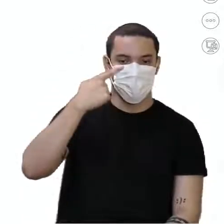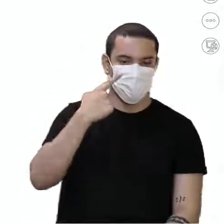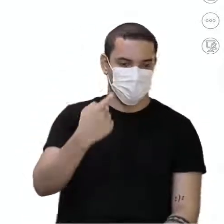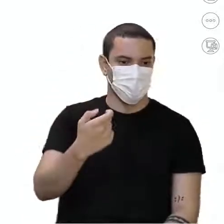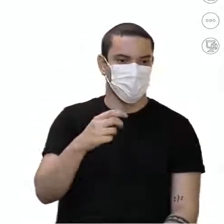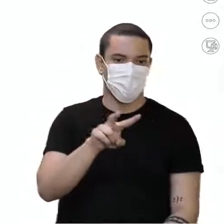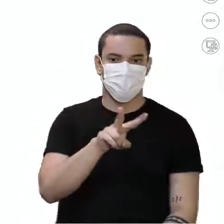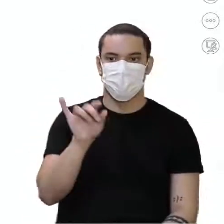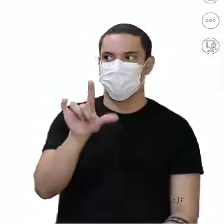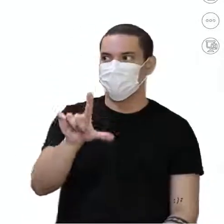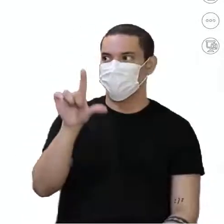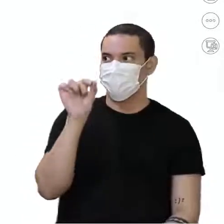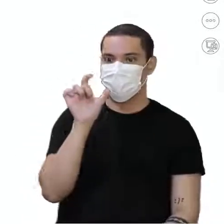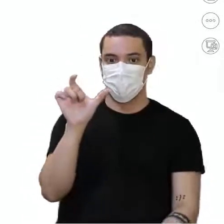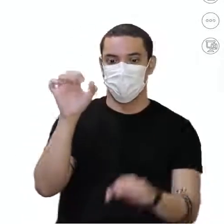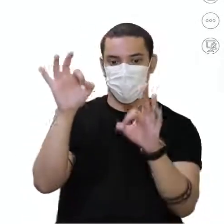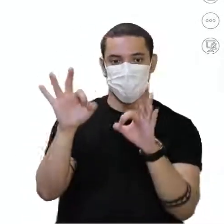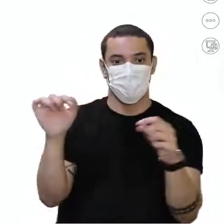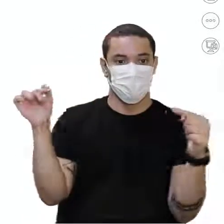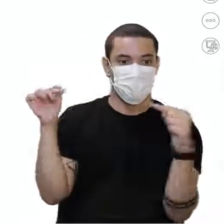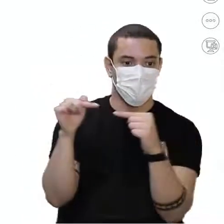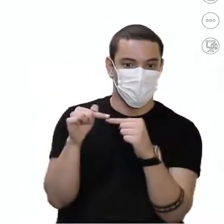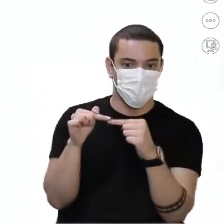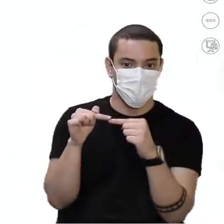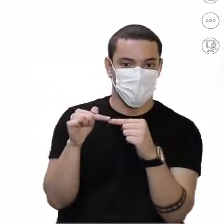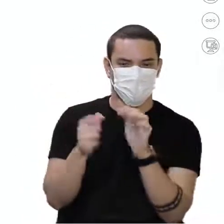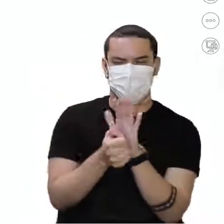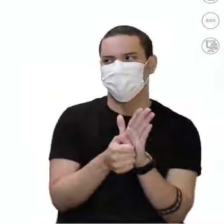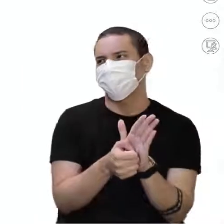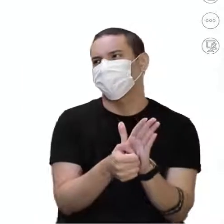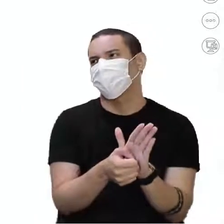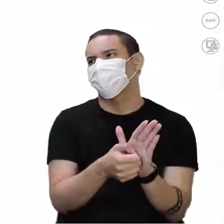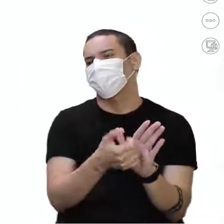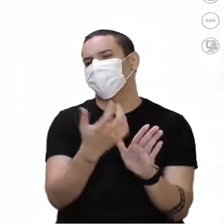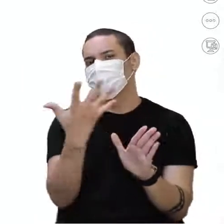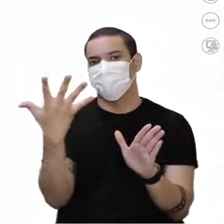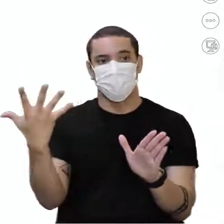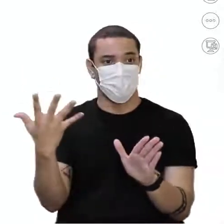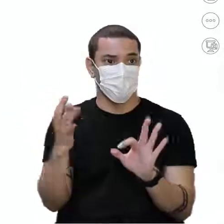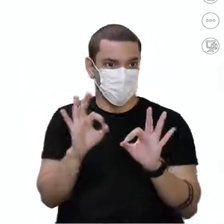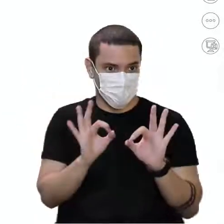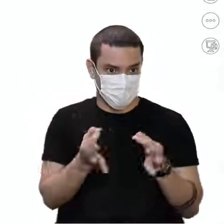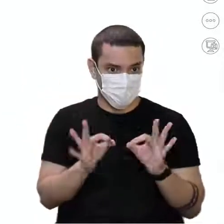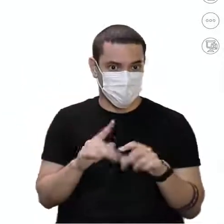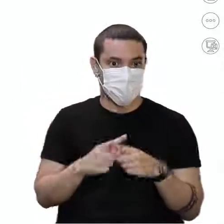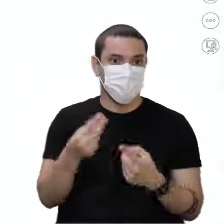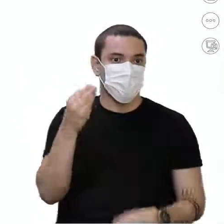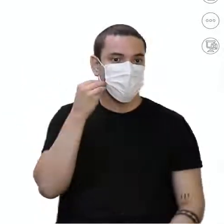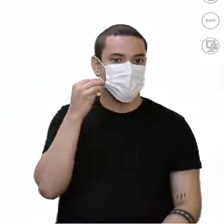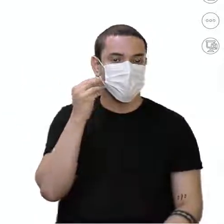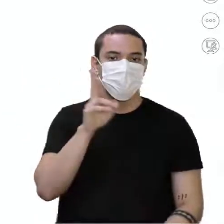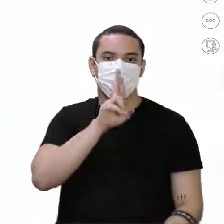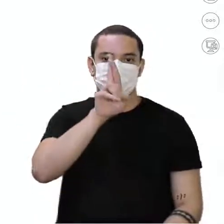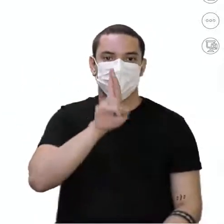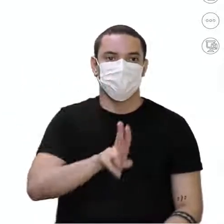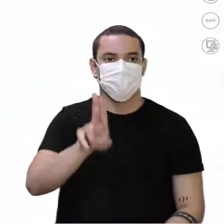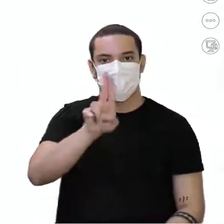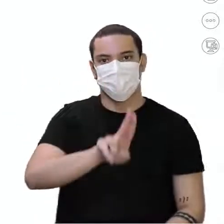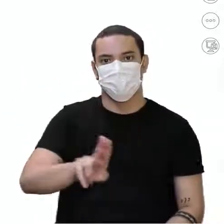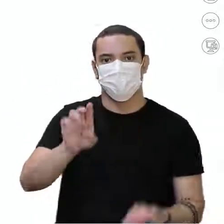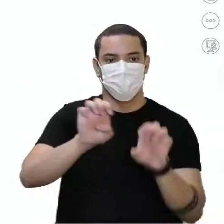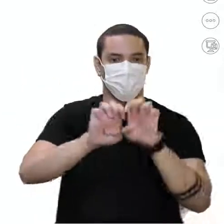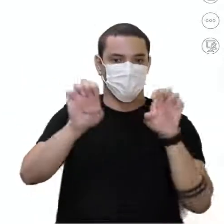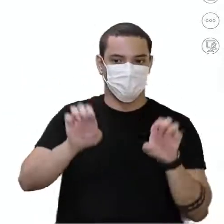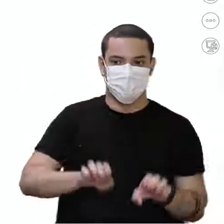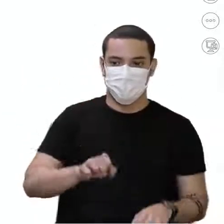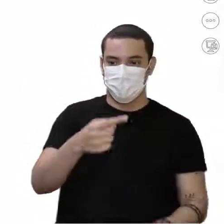escolher responder só yes, several times, né? Tá bom demais. Mas é bom que vocês também tentem responder usando a estrutura, para que